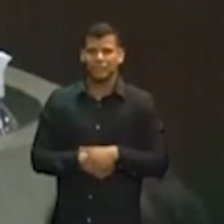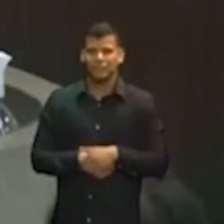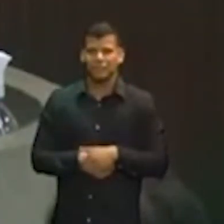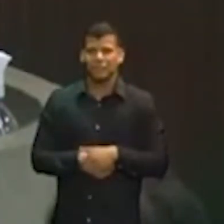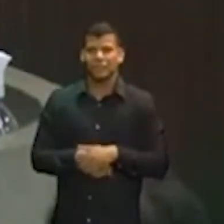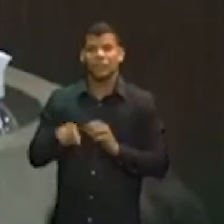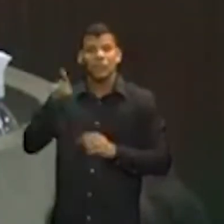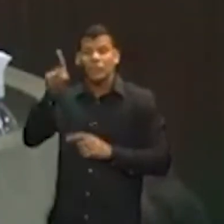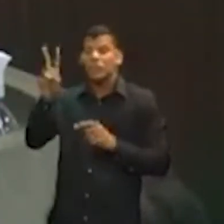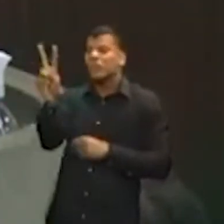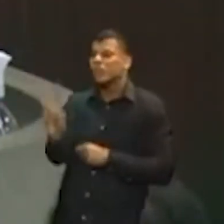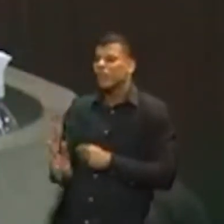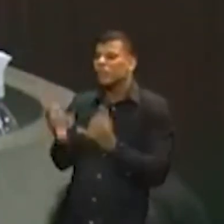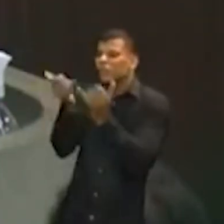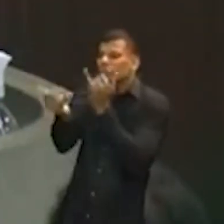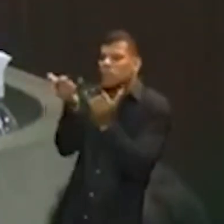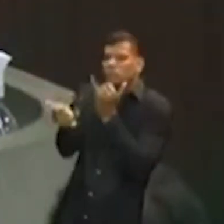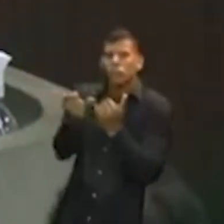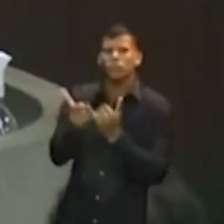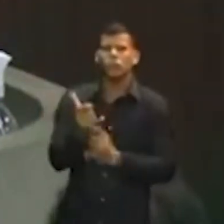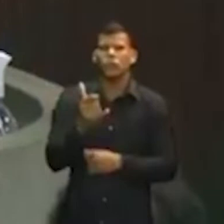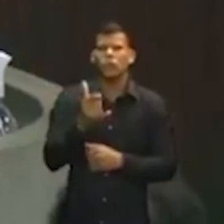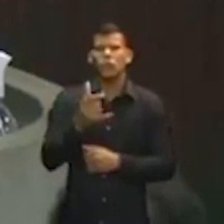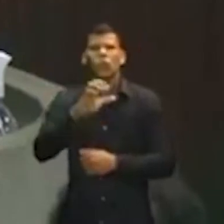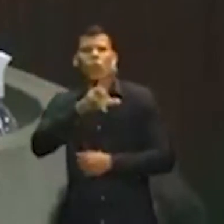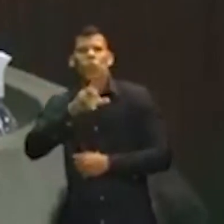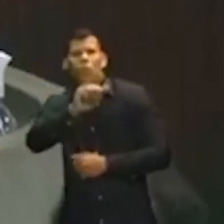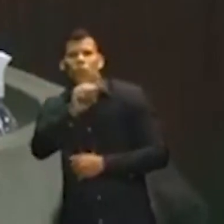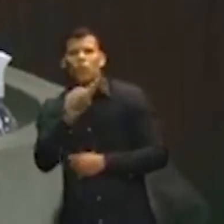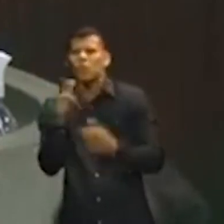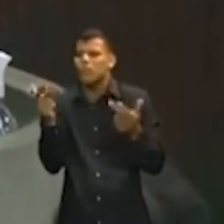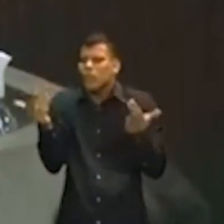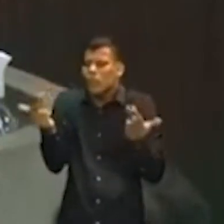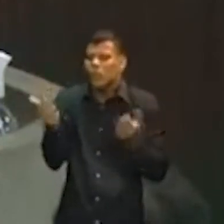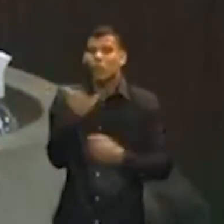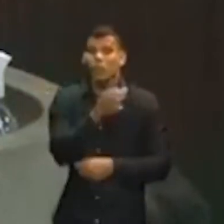eles fizeram na Venezuela, iniciou-se em Cuba, em